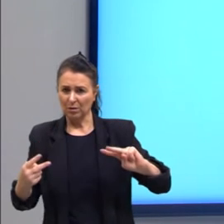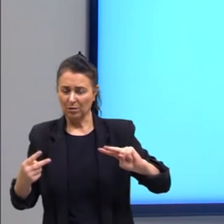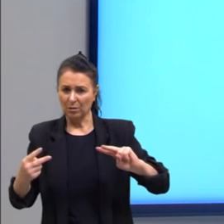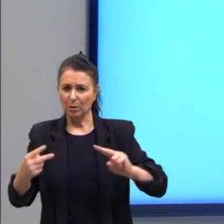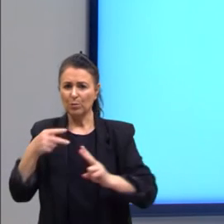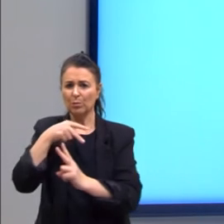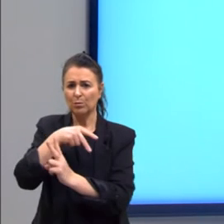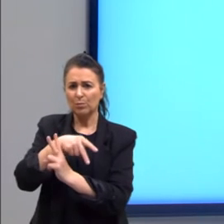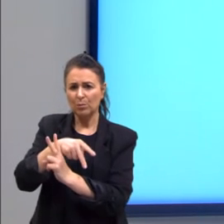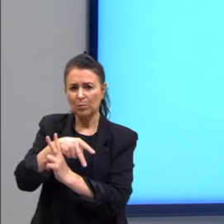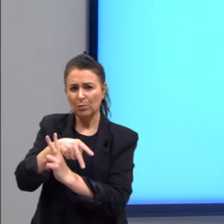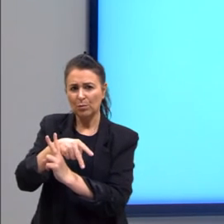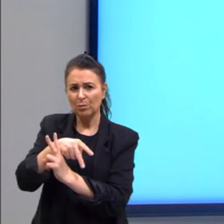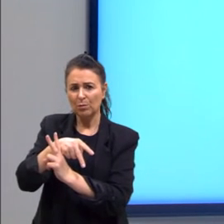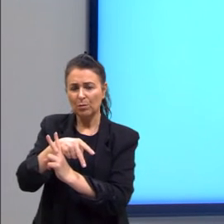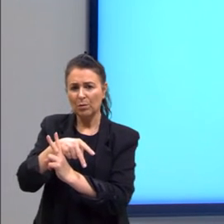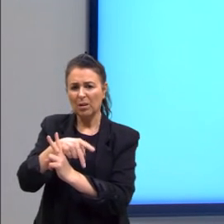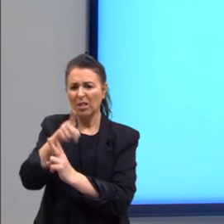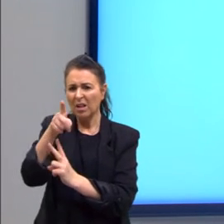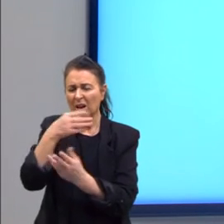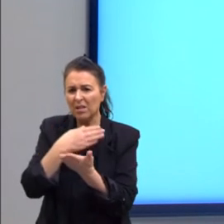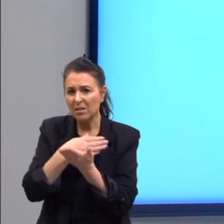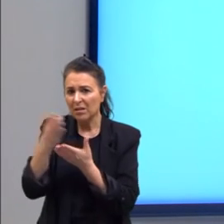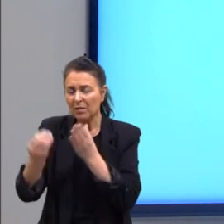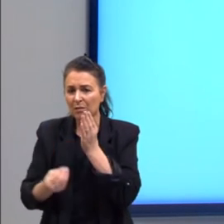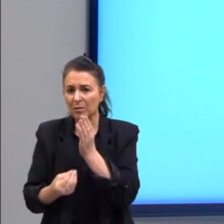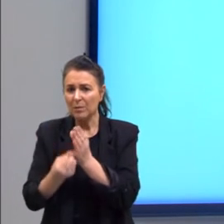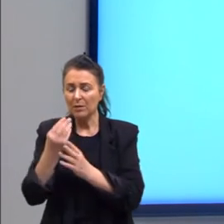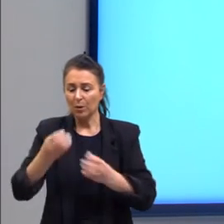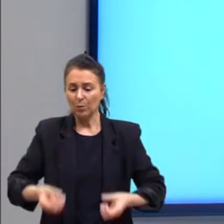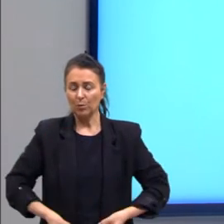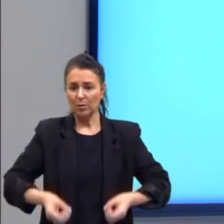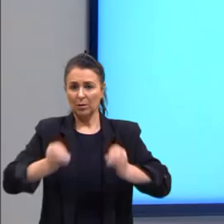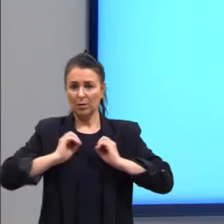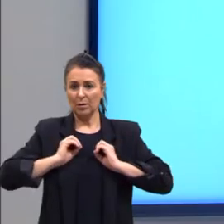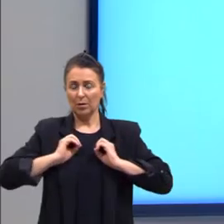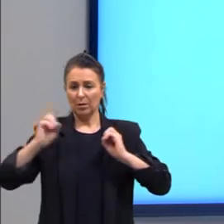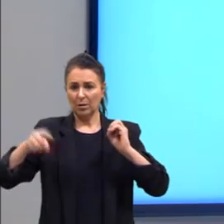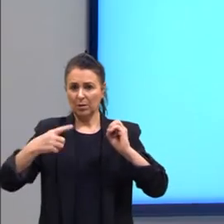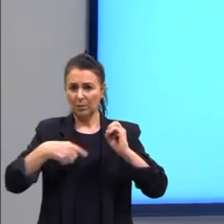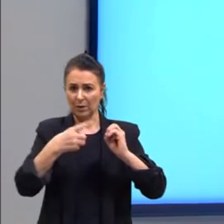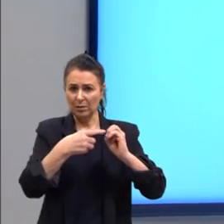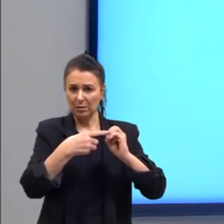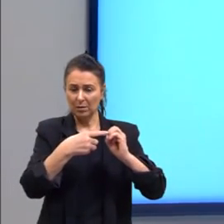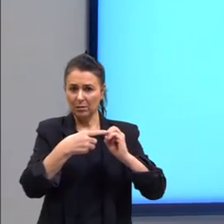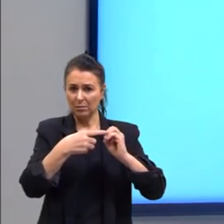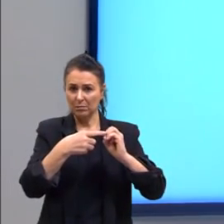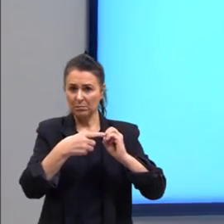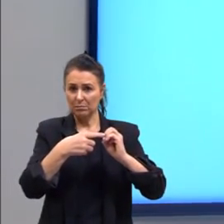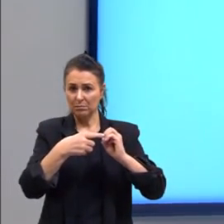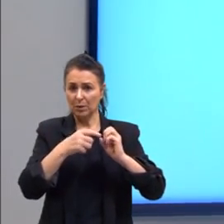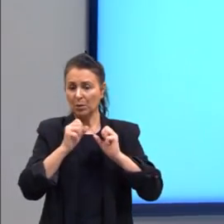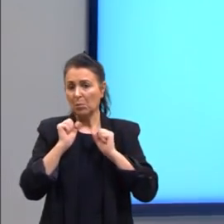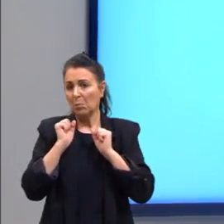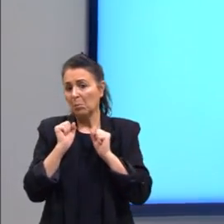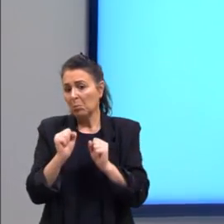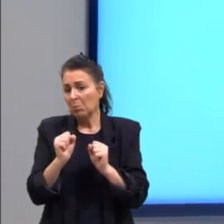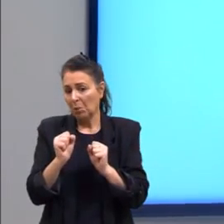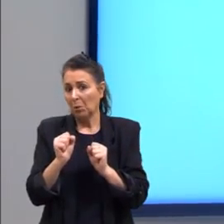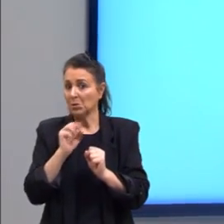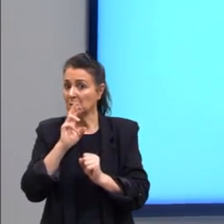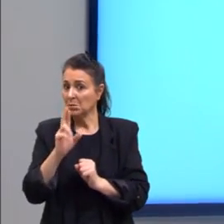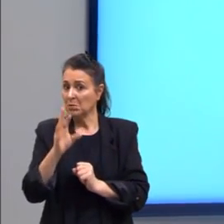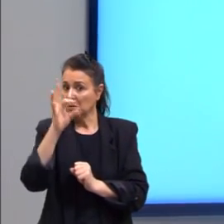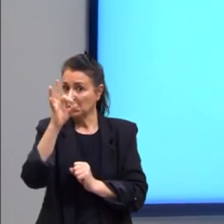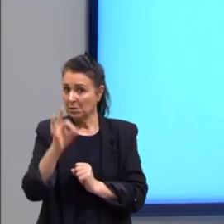cromossomo de cromossomos lá na formação dos gametas Olha isso aqui é uma boa pedida né formação dos